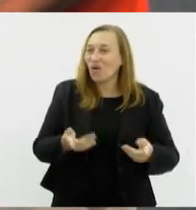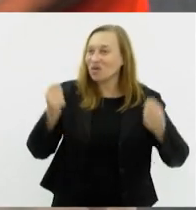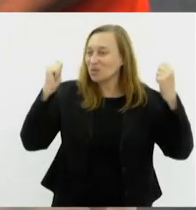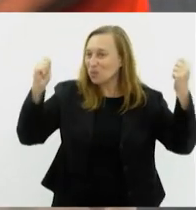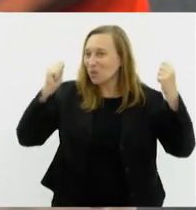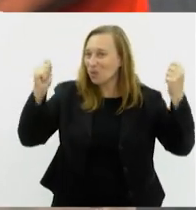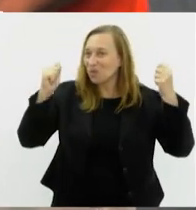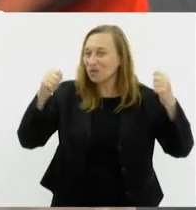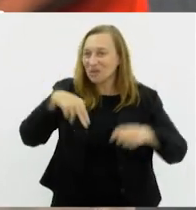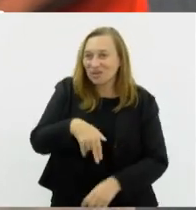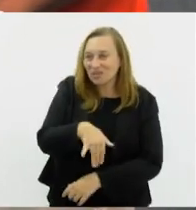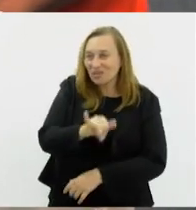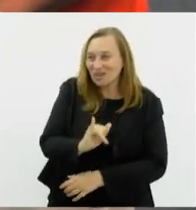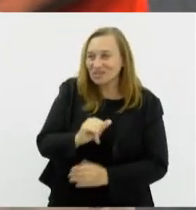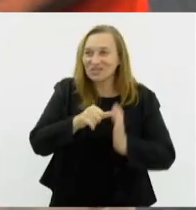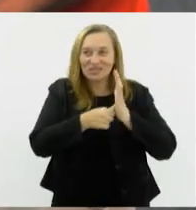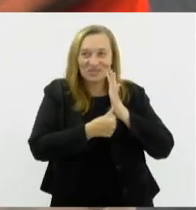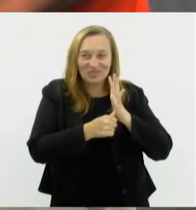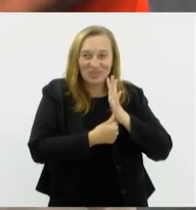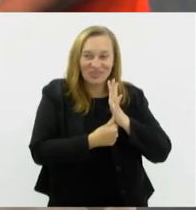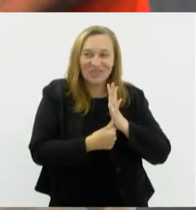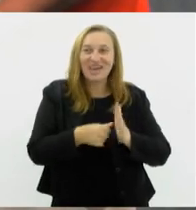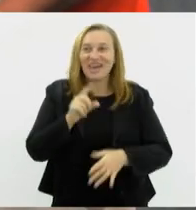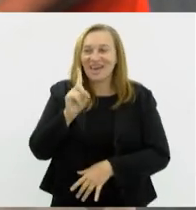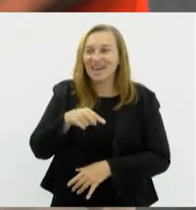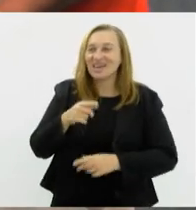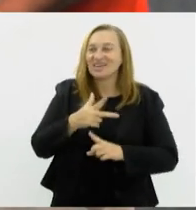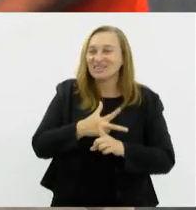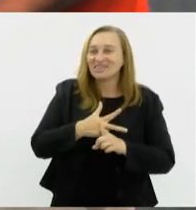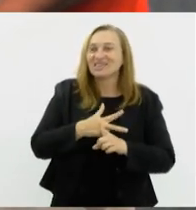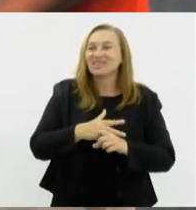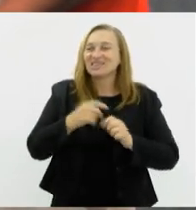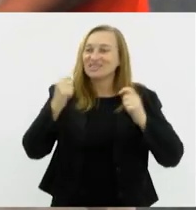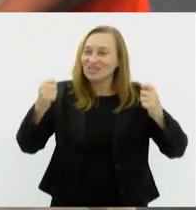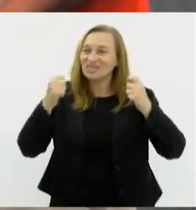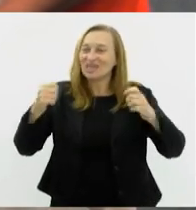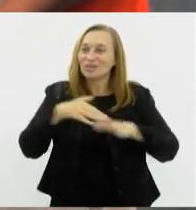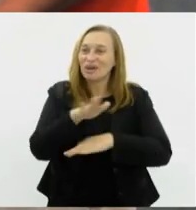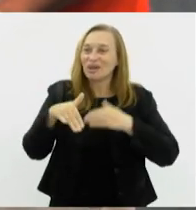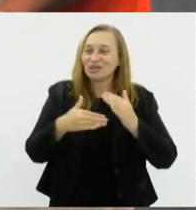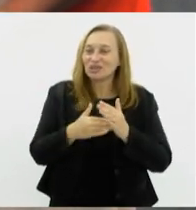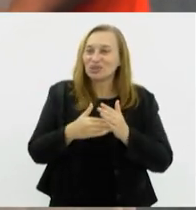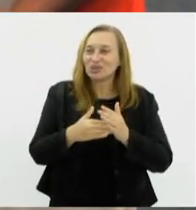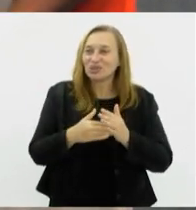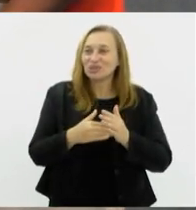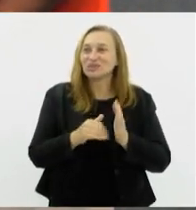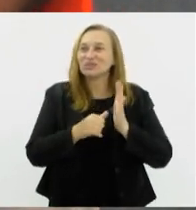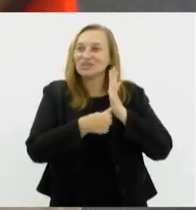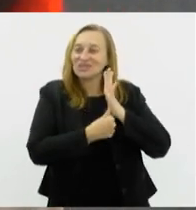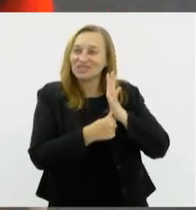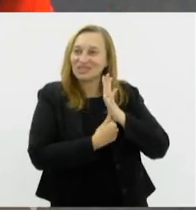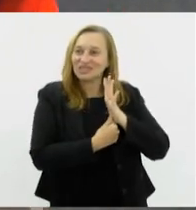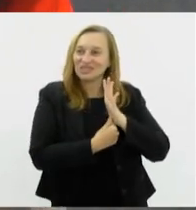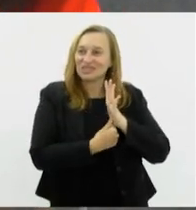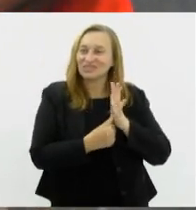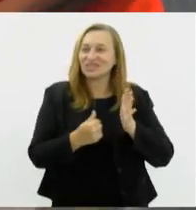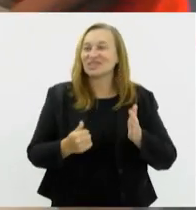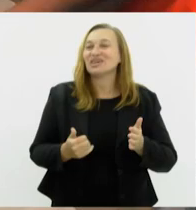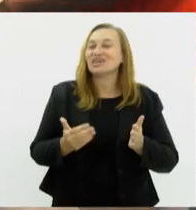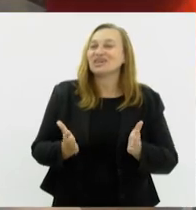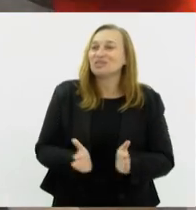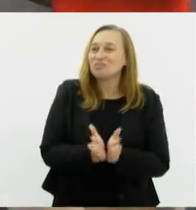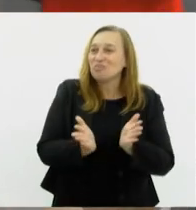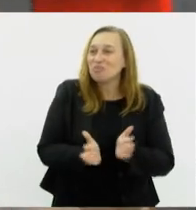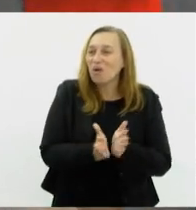Iguaçu Futebol Clube, sem dúvida nenhuma, é torcer para todos os times do estado do Rio de Janeiro que são de